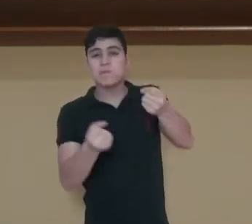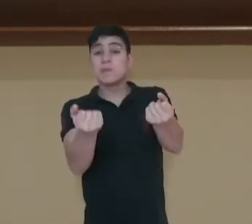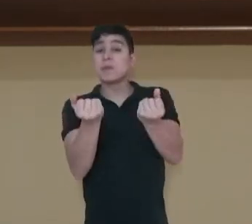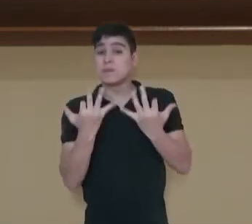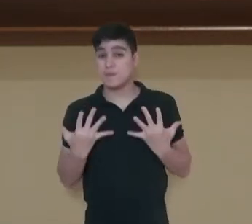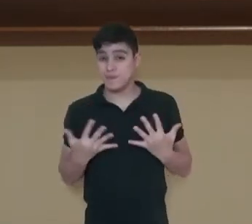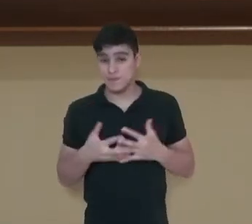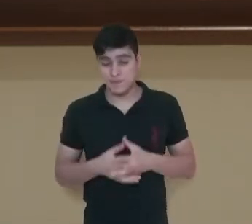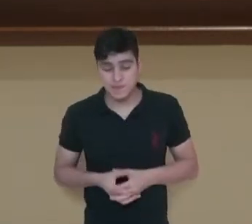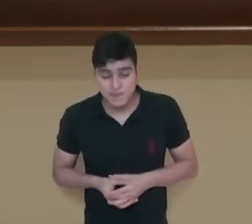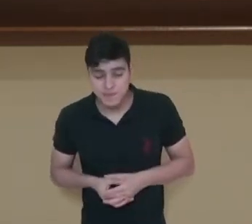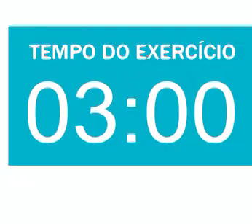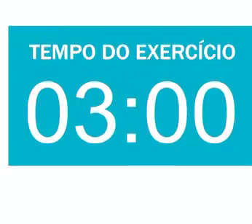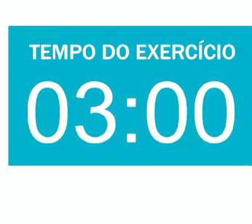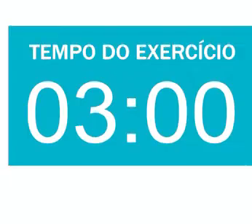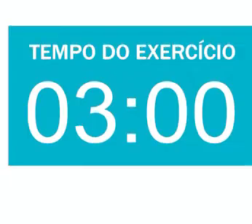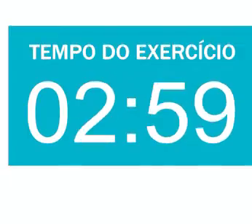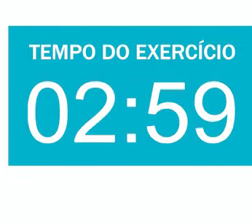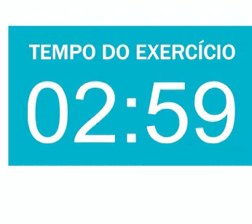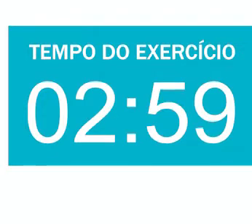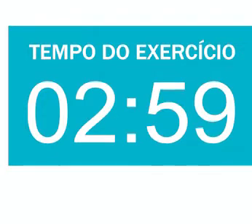aguardando vocês. Até daqui a pouquinho.